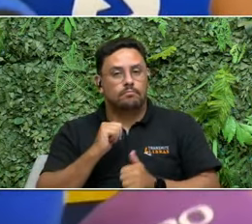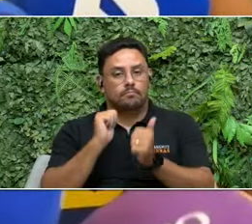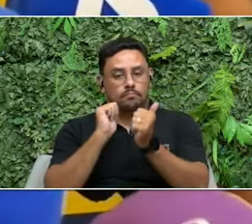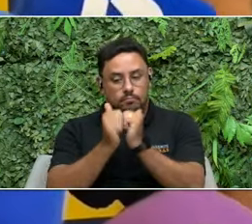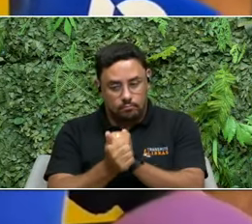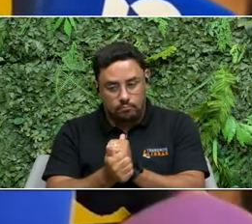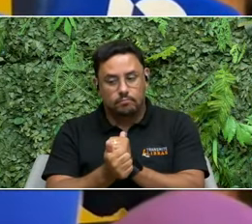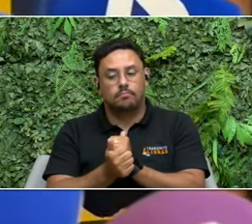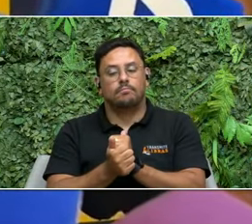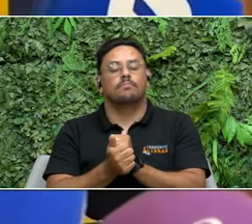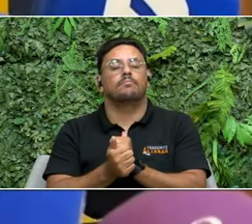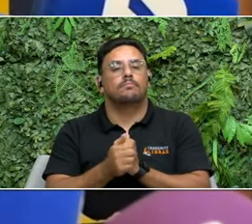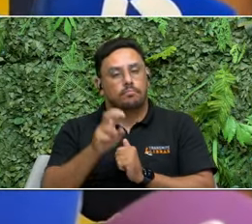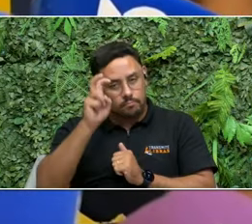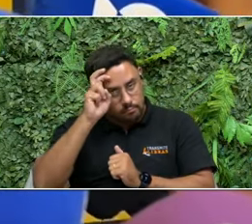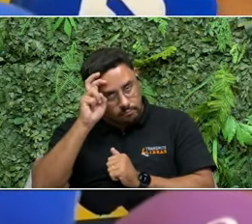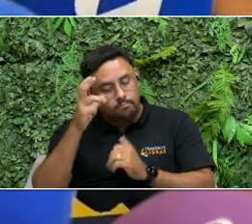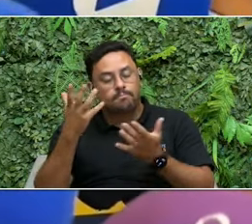importancia